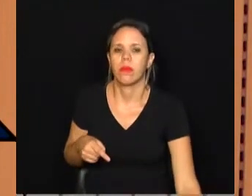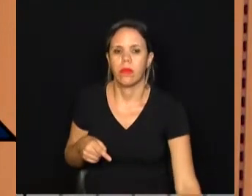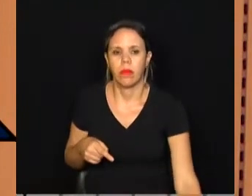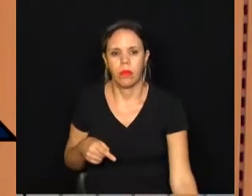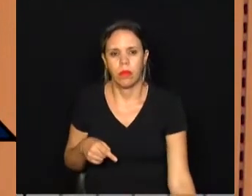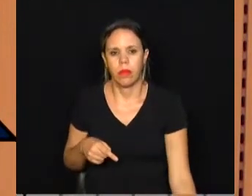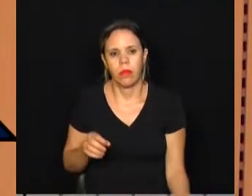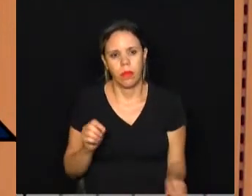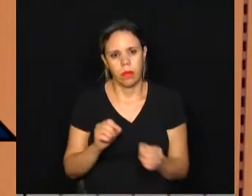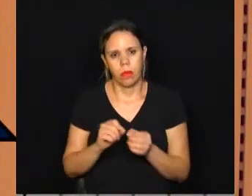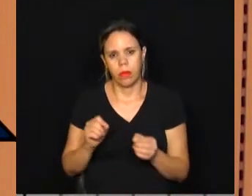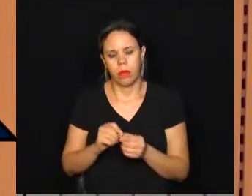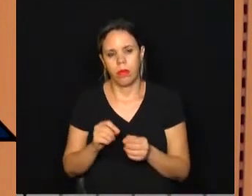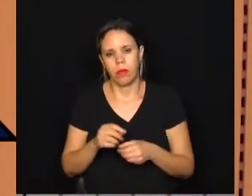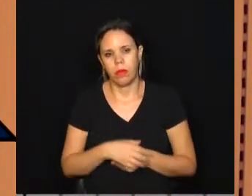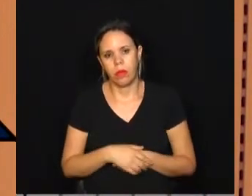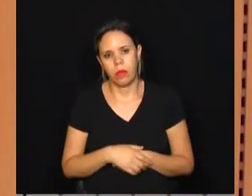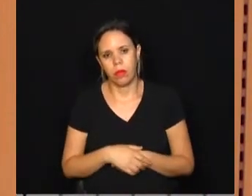realizar.